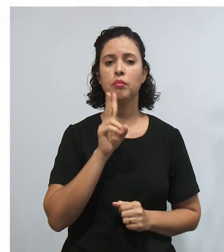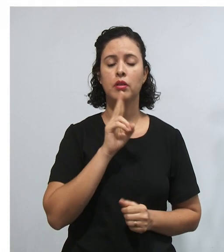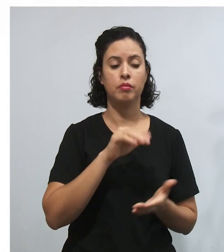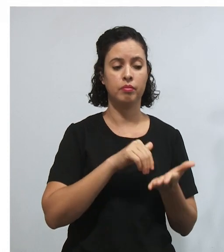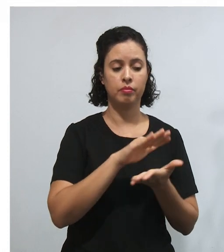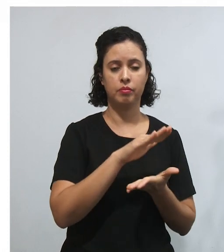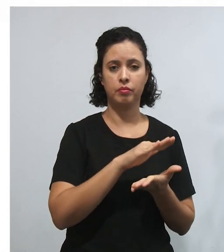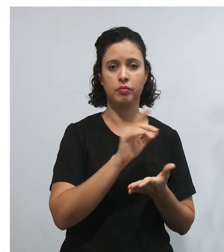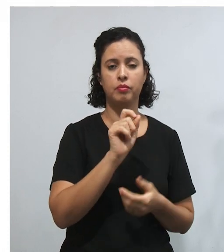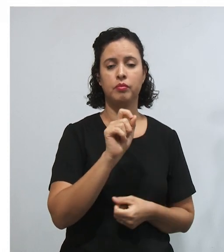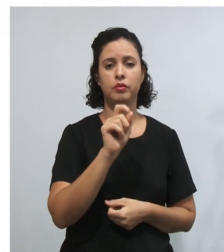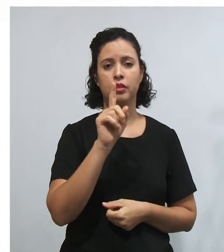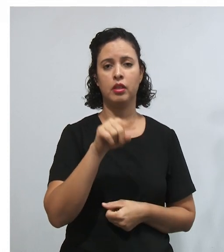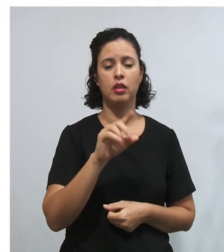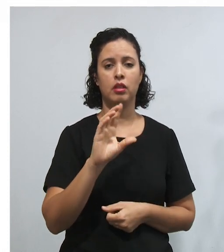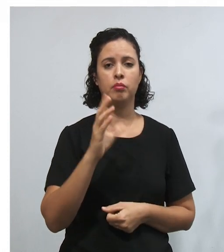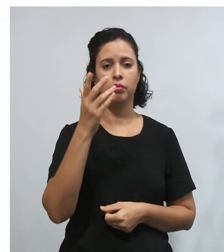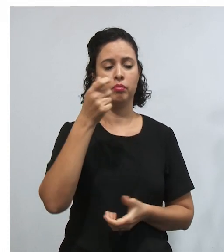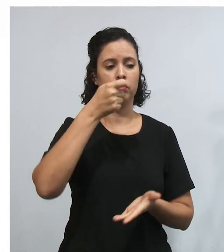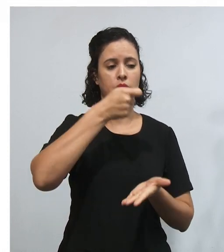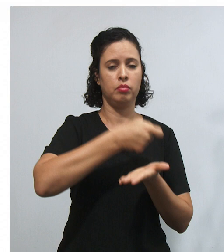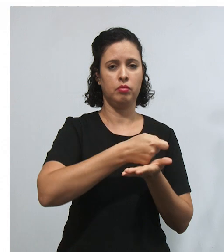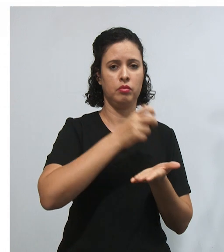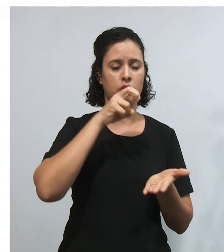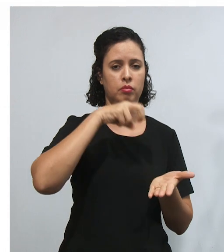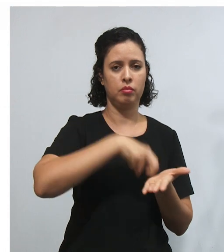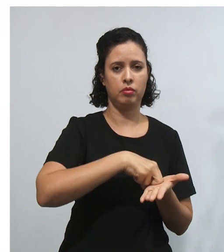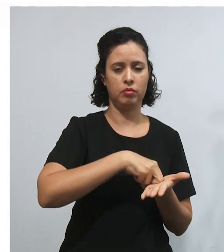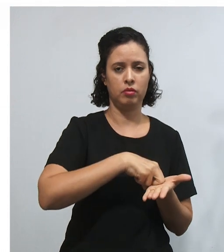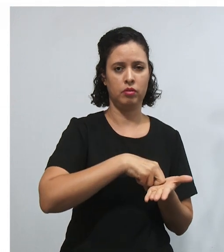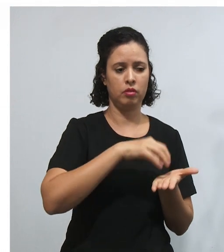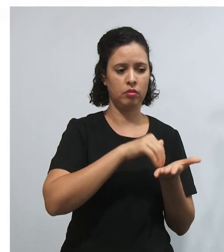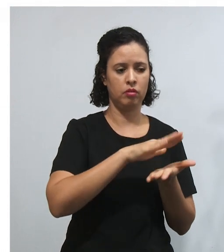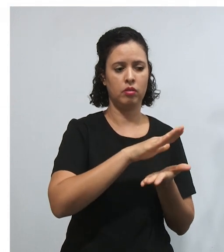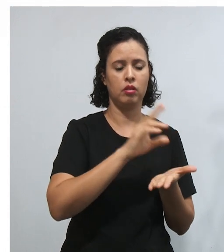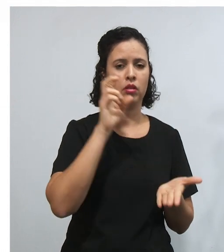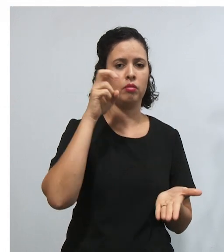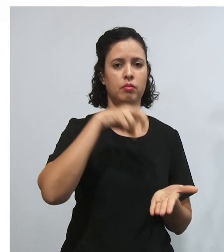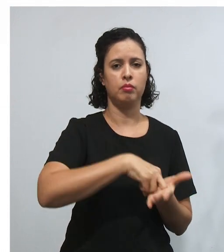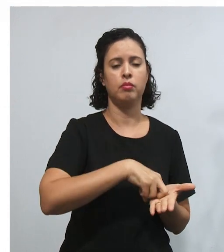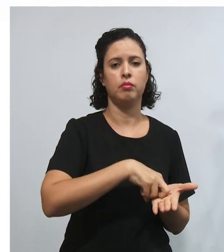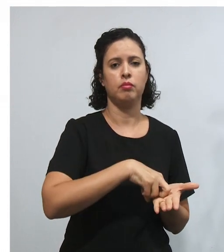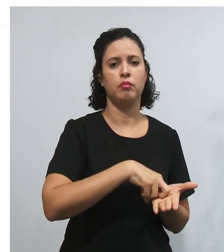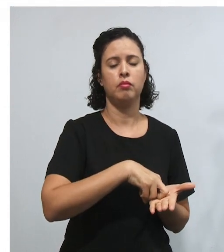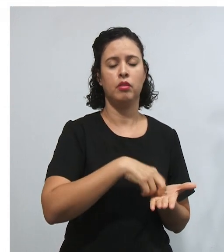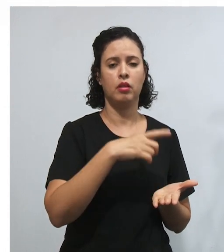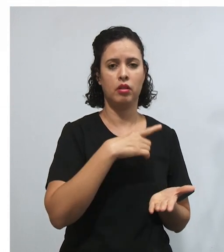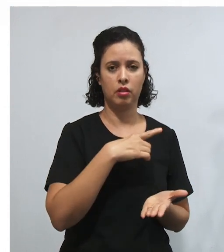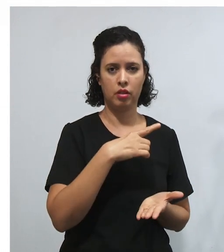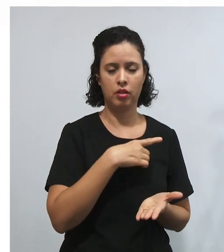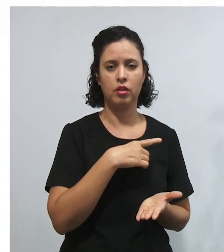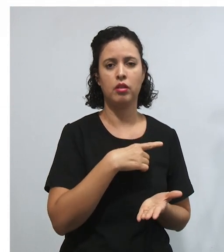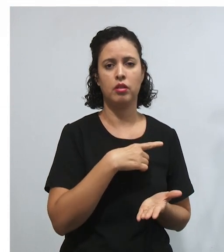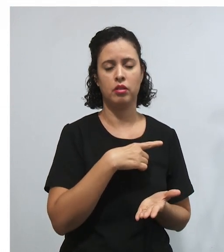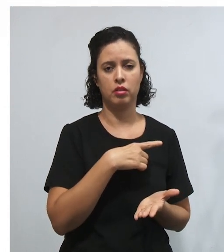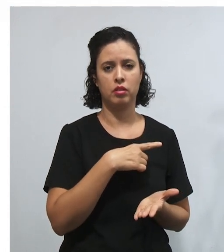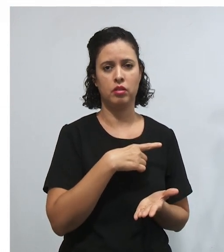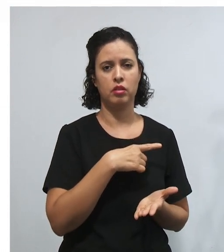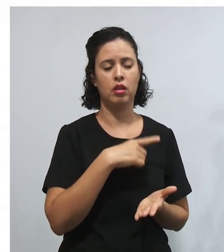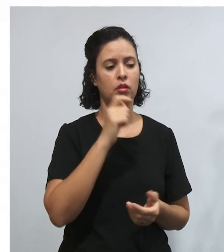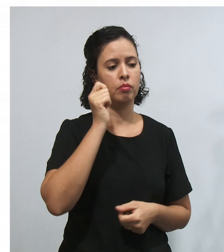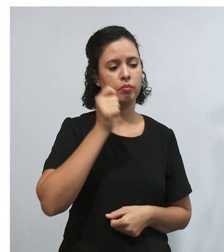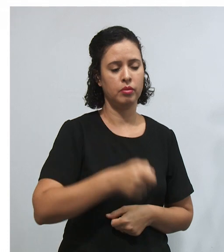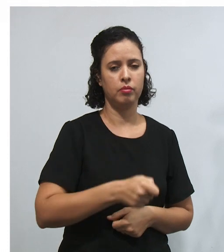fala de demissão, a gente se refere a uma situação de punição. O servidor está sendo mandado embora porque cometeu um ato e foi, de